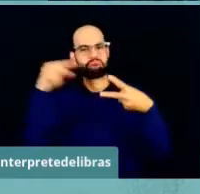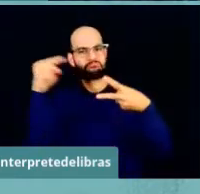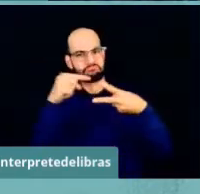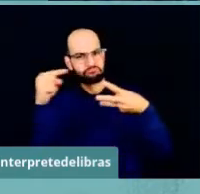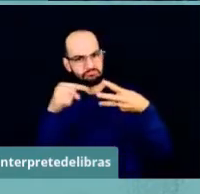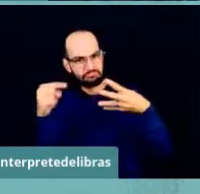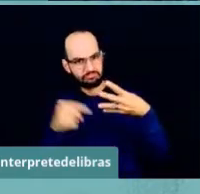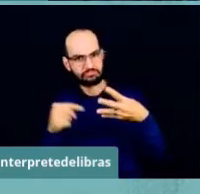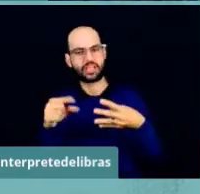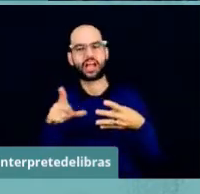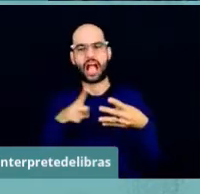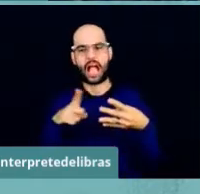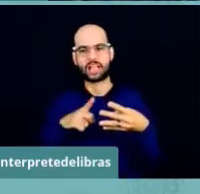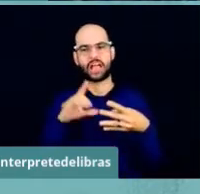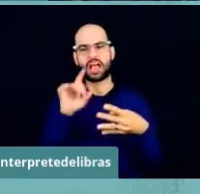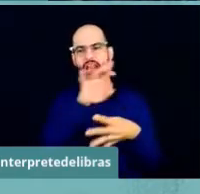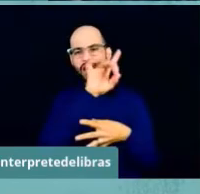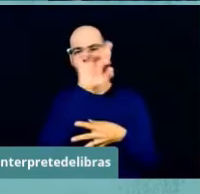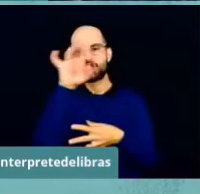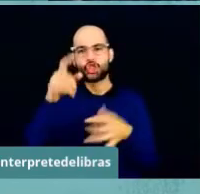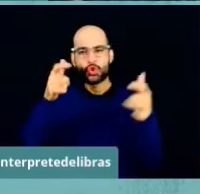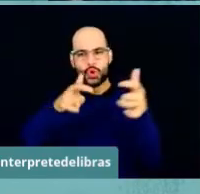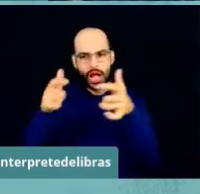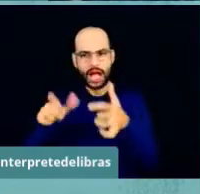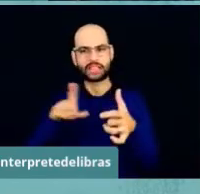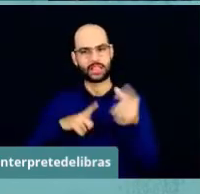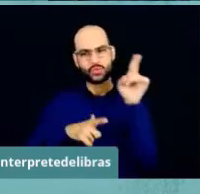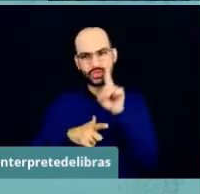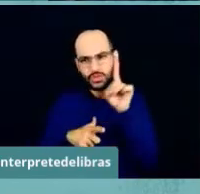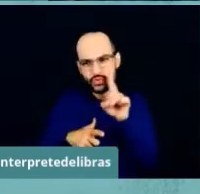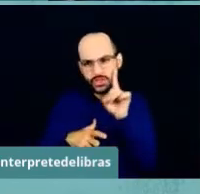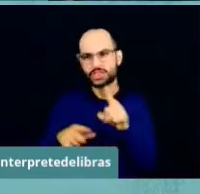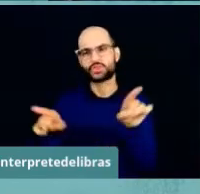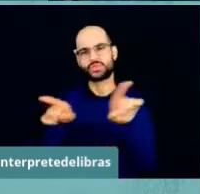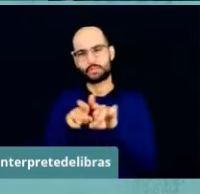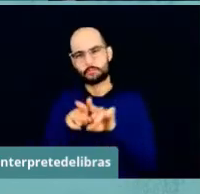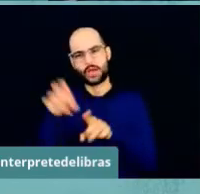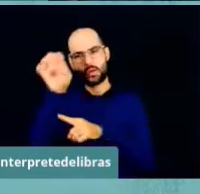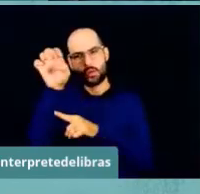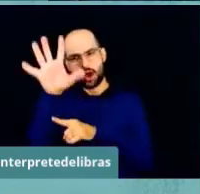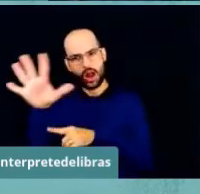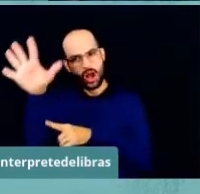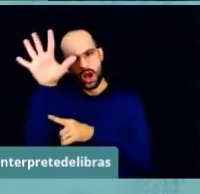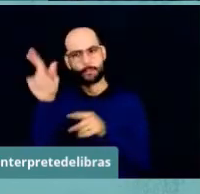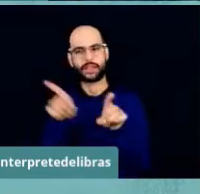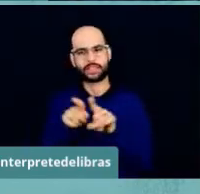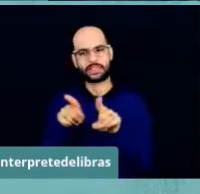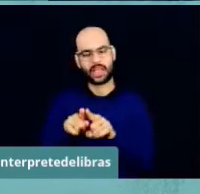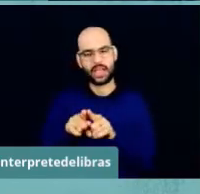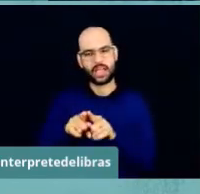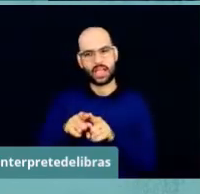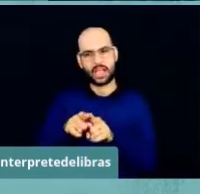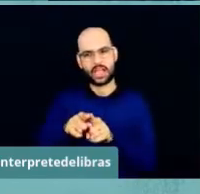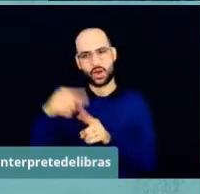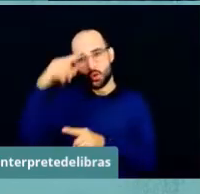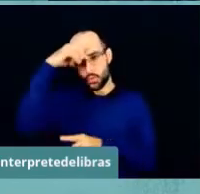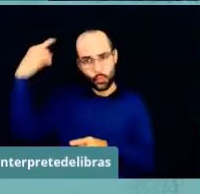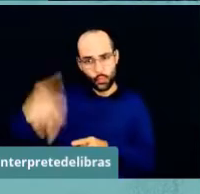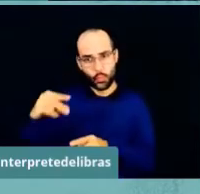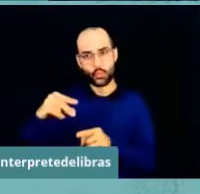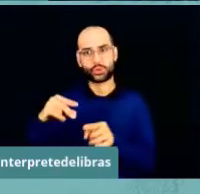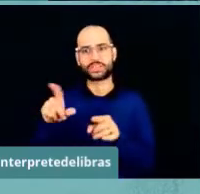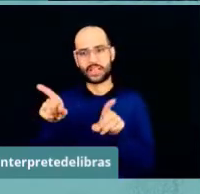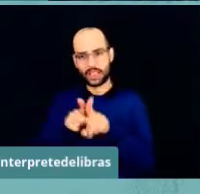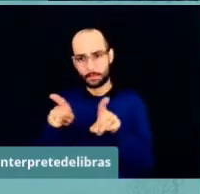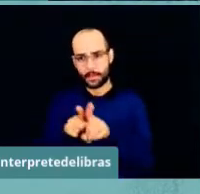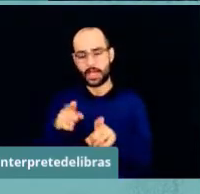nos Estados Unidos, a gente tem a agência europeia na Europa, a gente tem a agência russa, a agência chinesa, e a gente tem aqui no